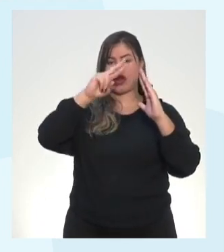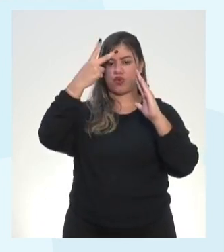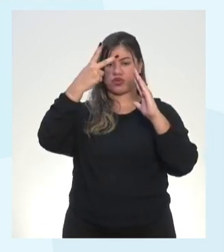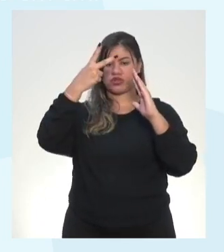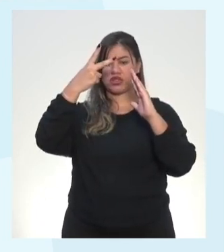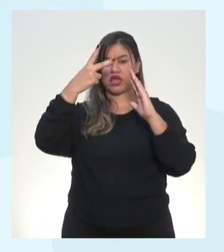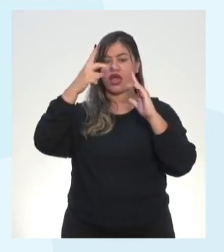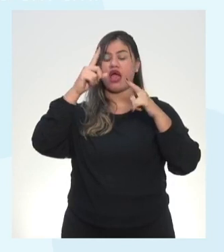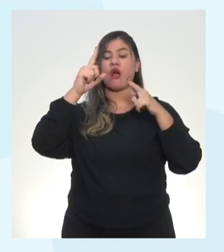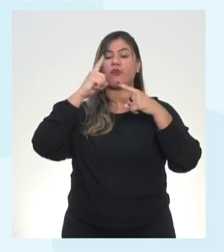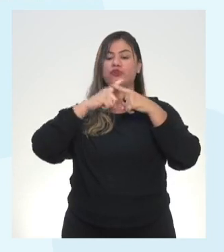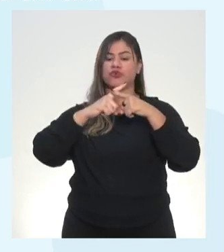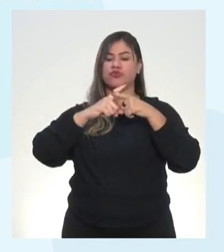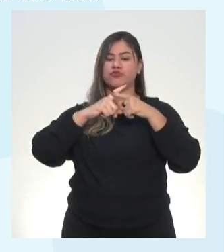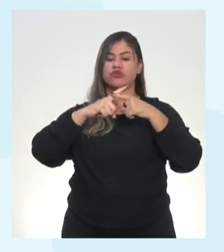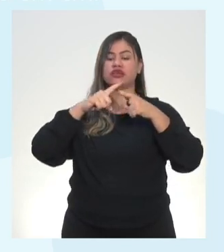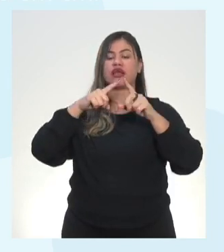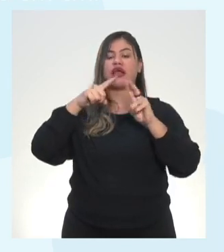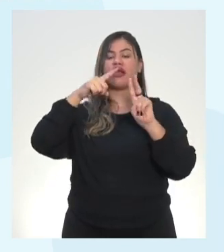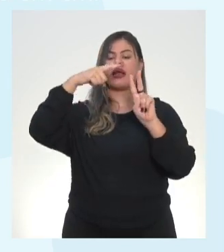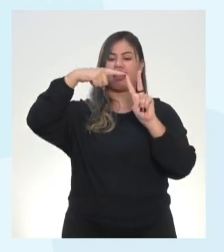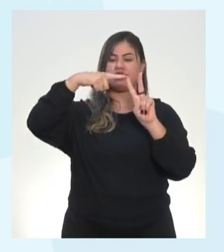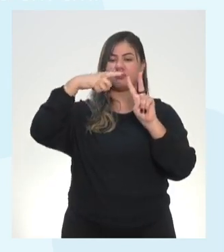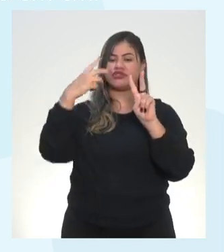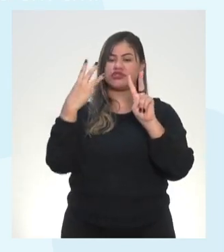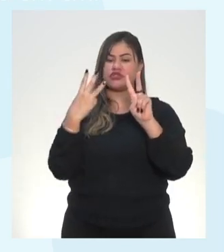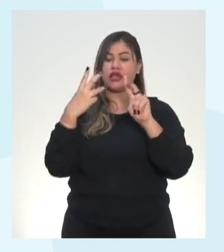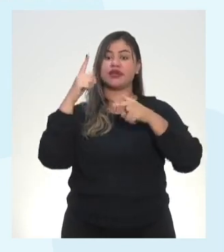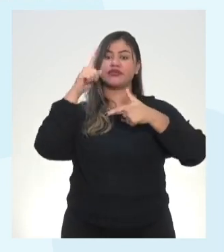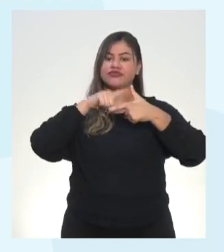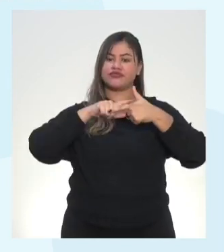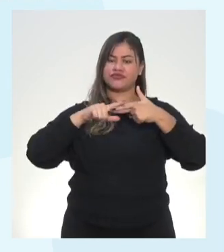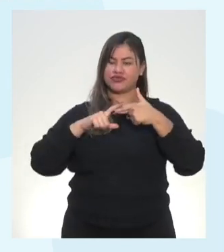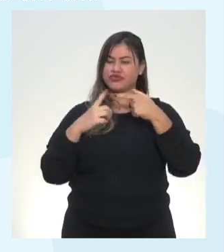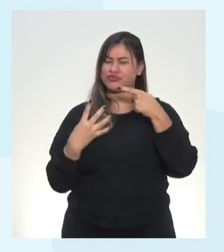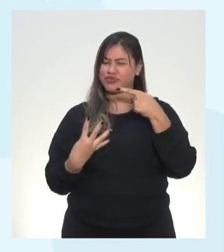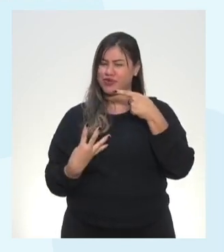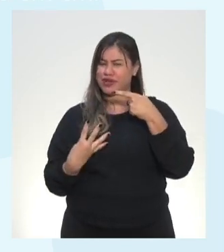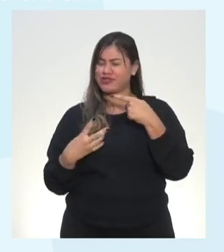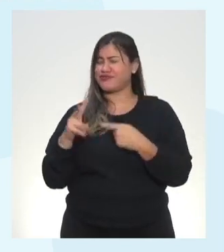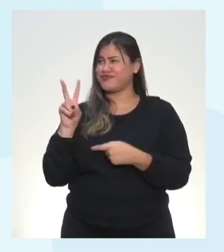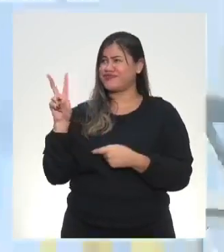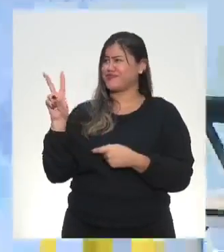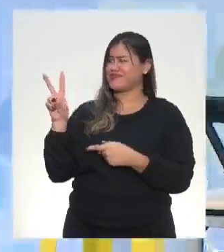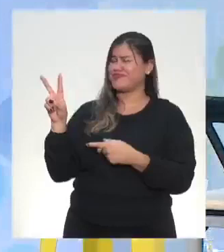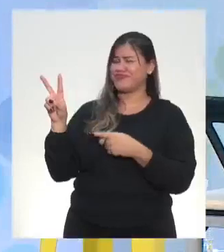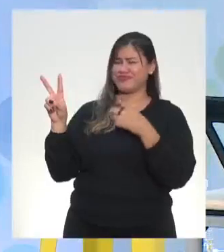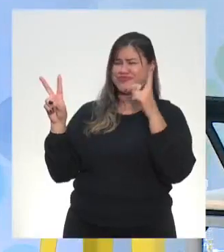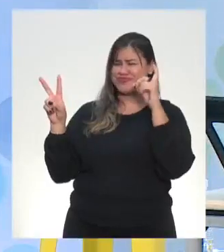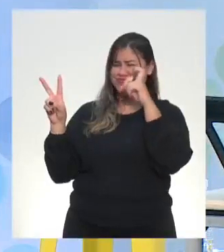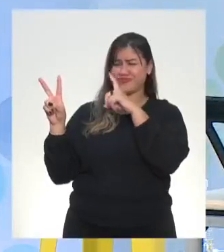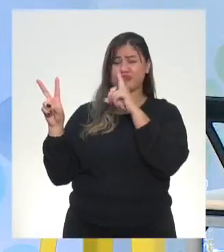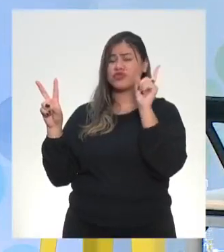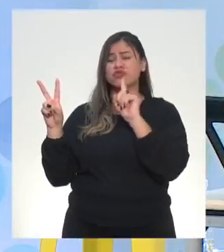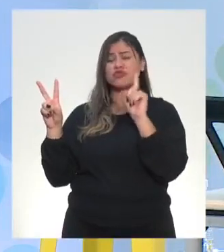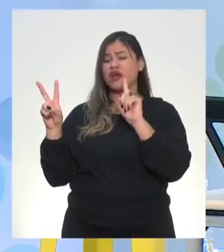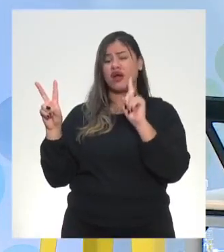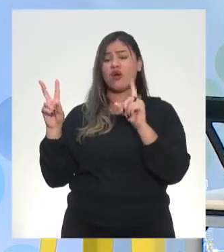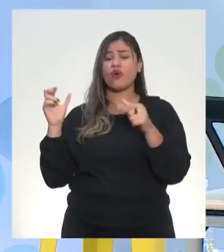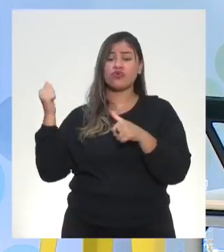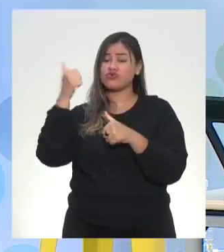tamanho B. Você está conseguindo ver nessa figura verde que eu tracei algumas linhas e dividi